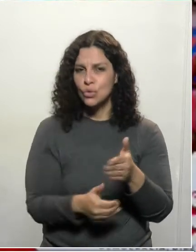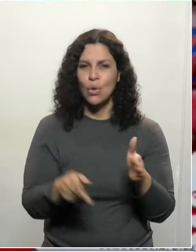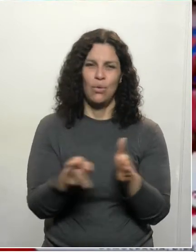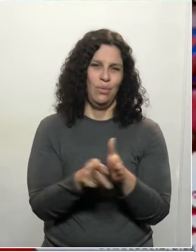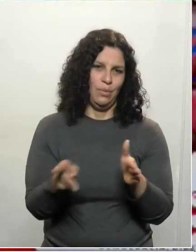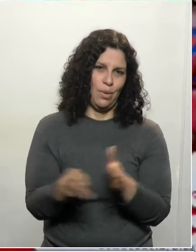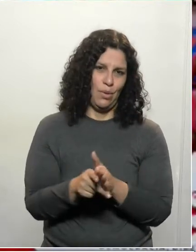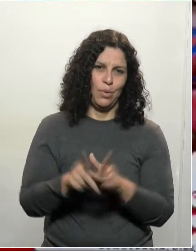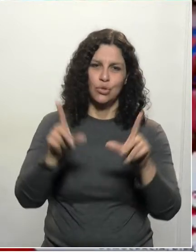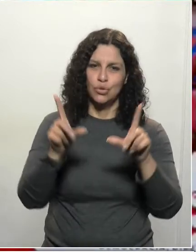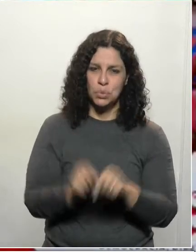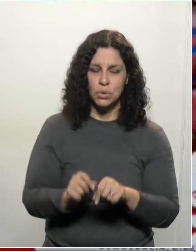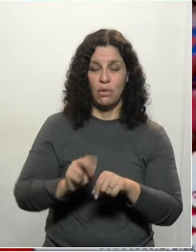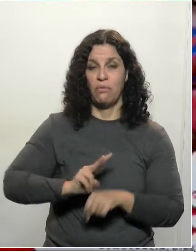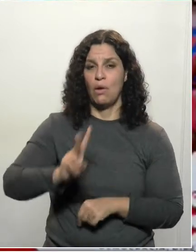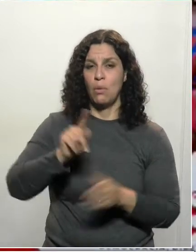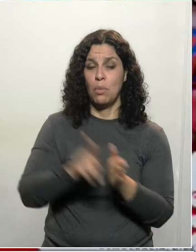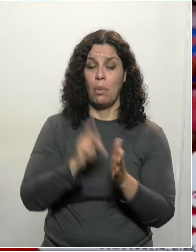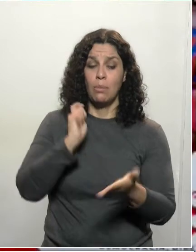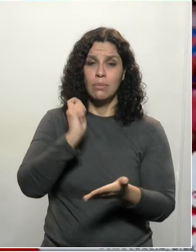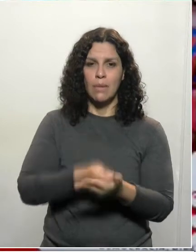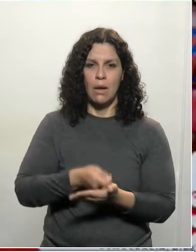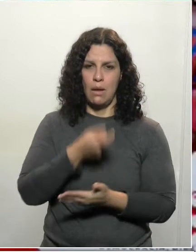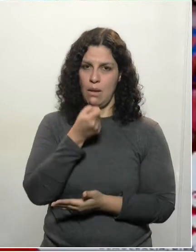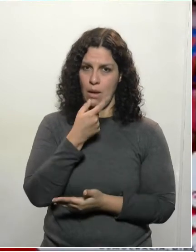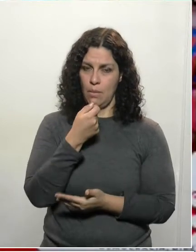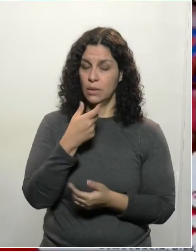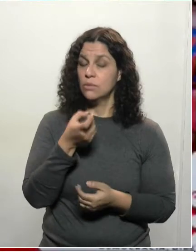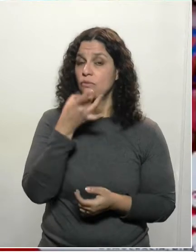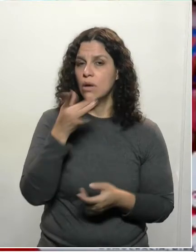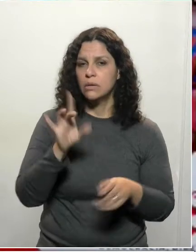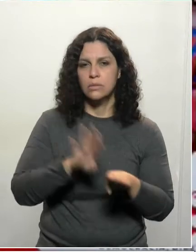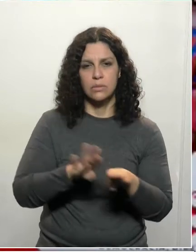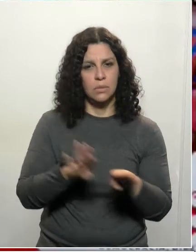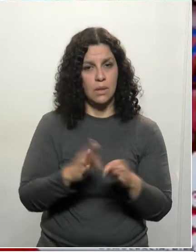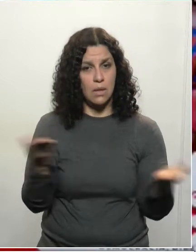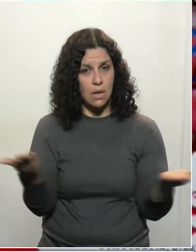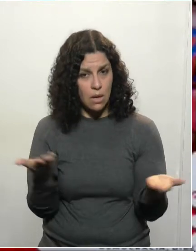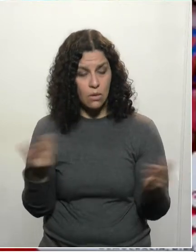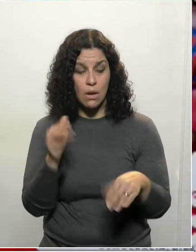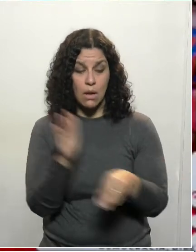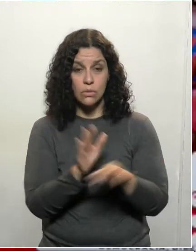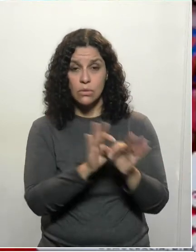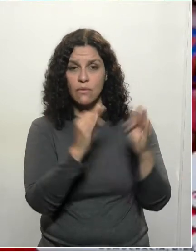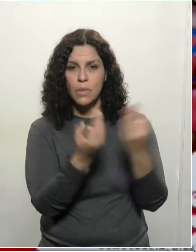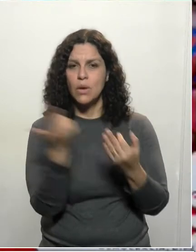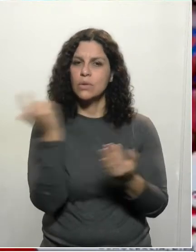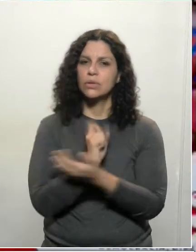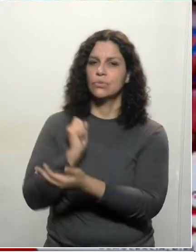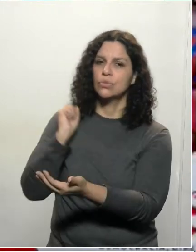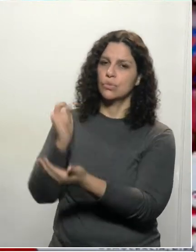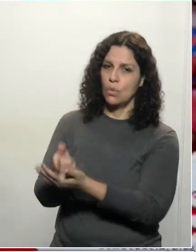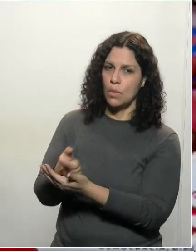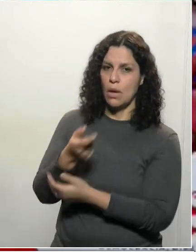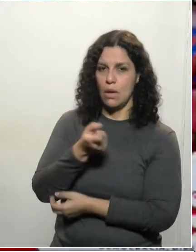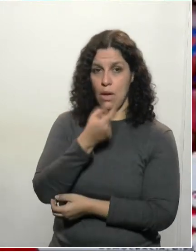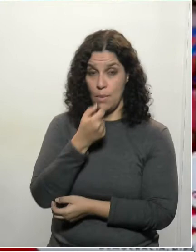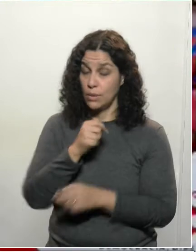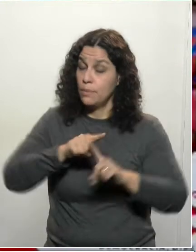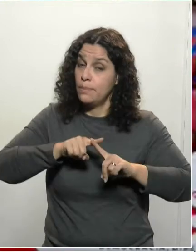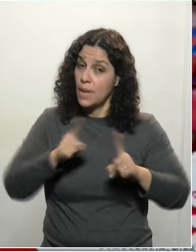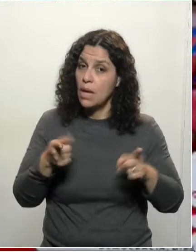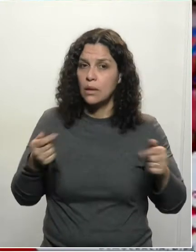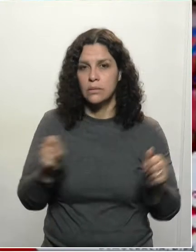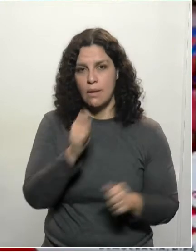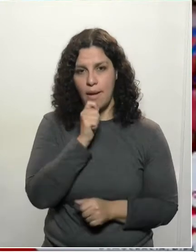já reduz bastante o preço, né, e vai facilitar para que a família possa adquirir esse medicamento, embora...